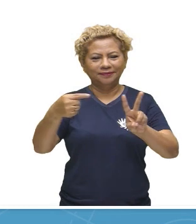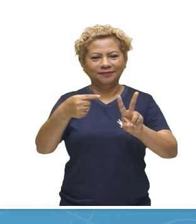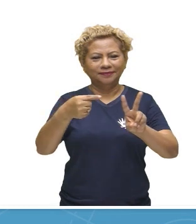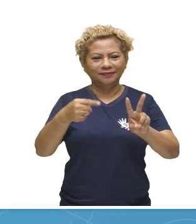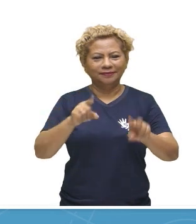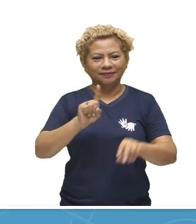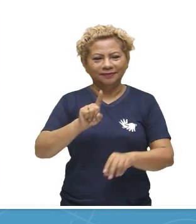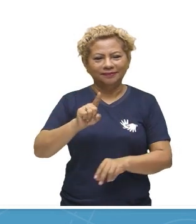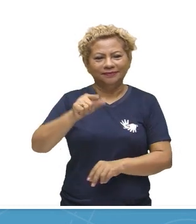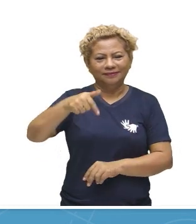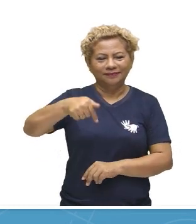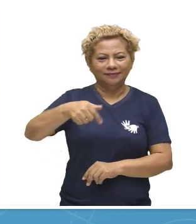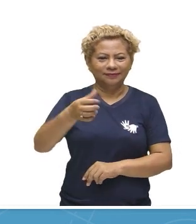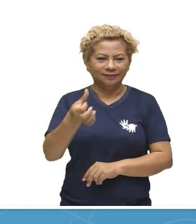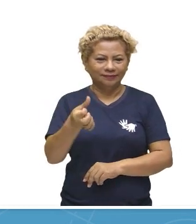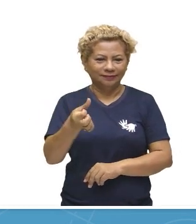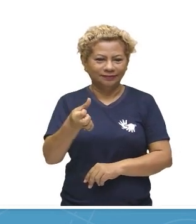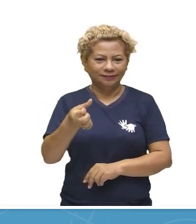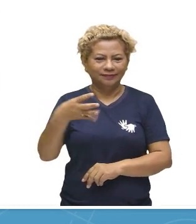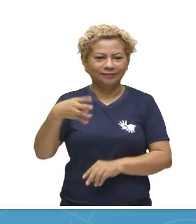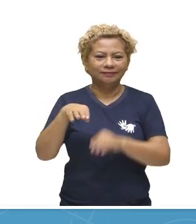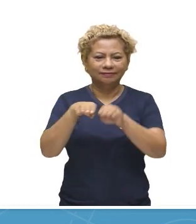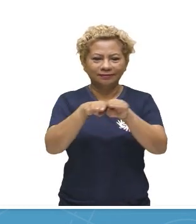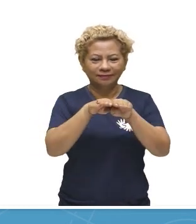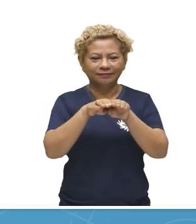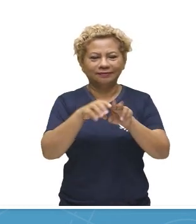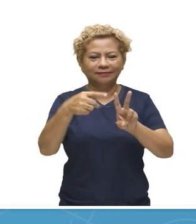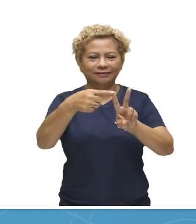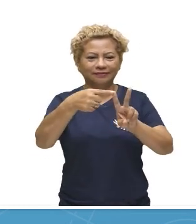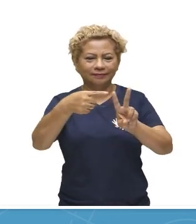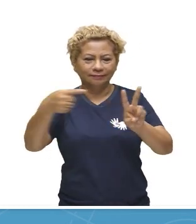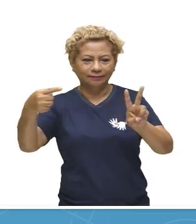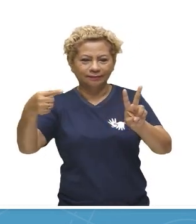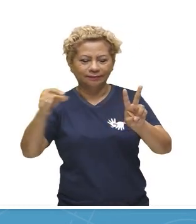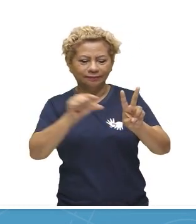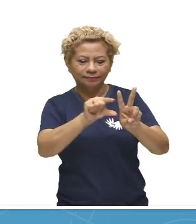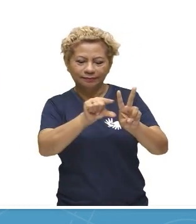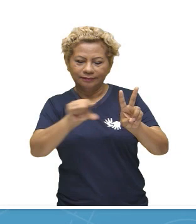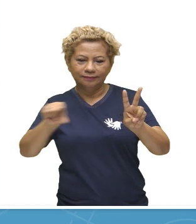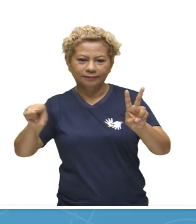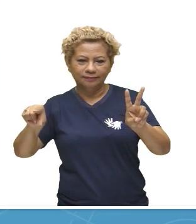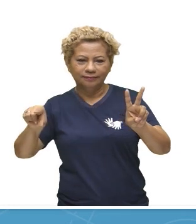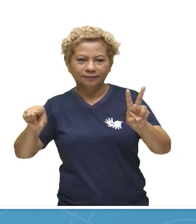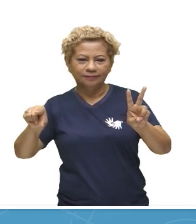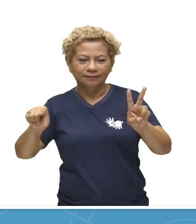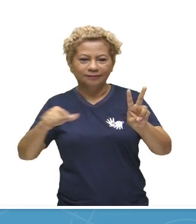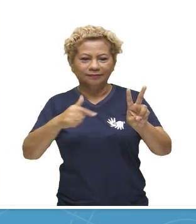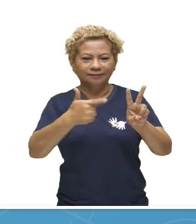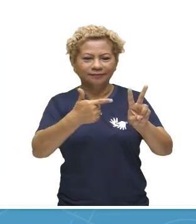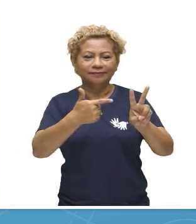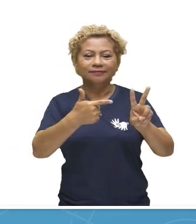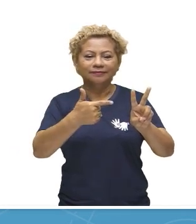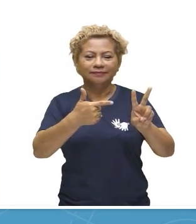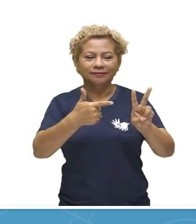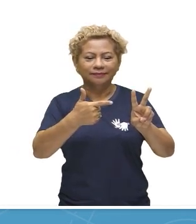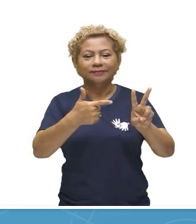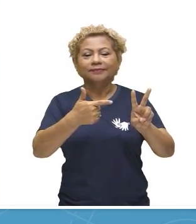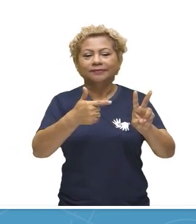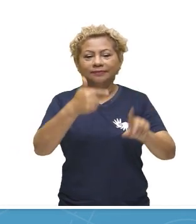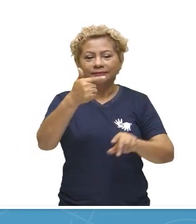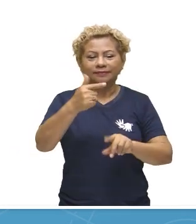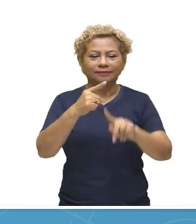essa decomposição. E aí eu consigo extrair daqui 2 vezes 3 vezes 7, que vai